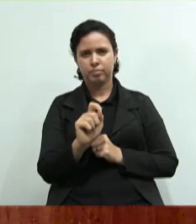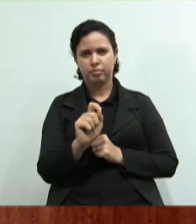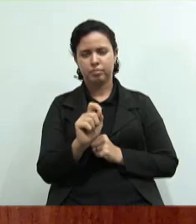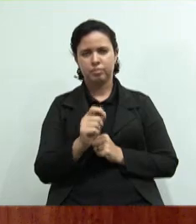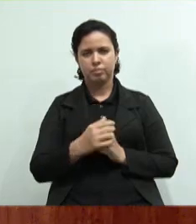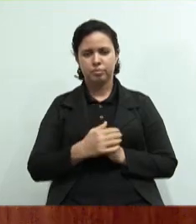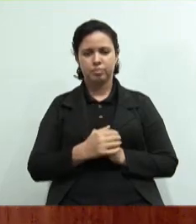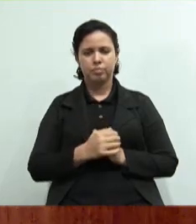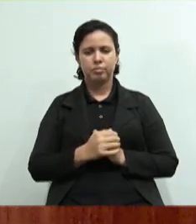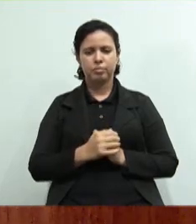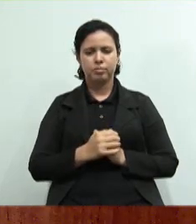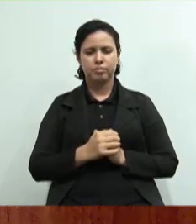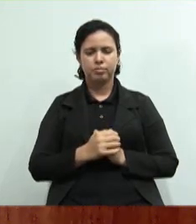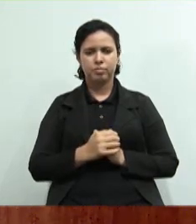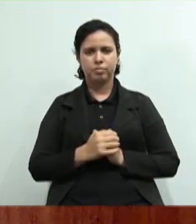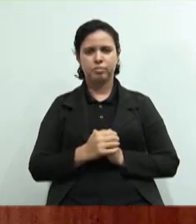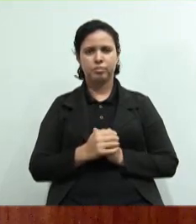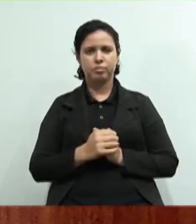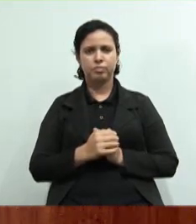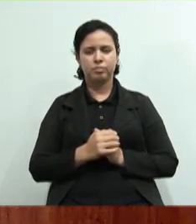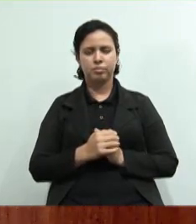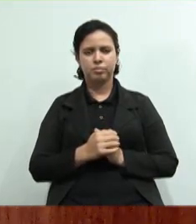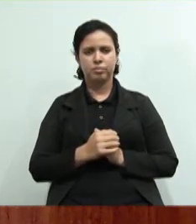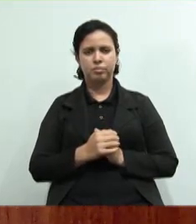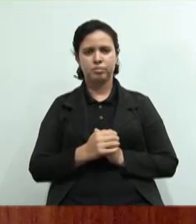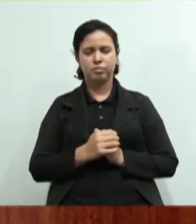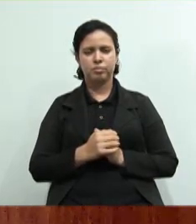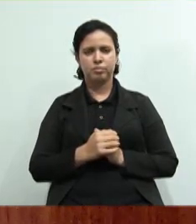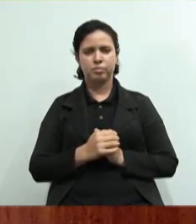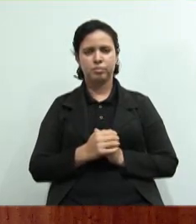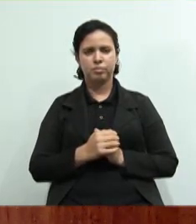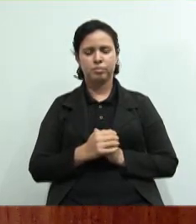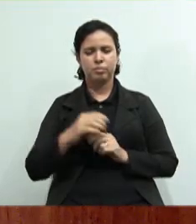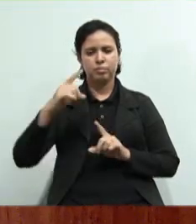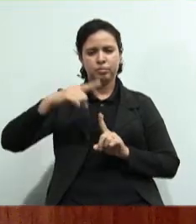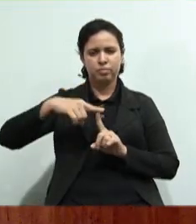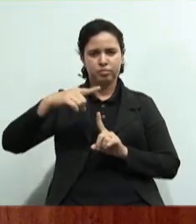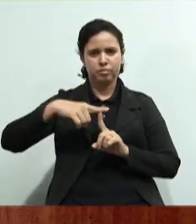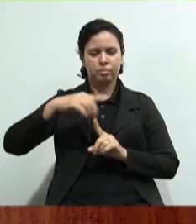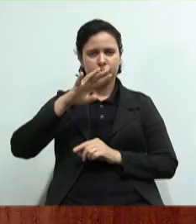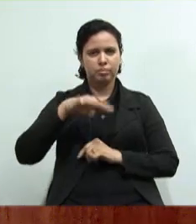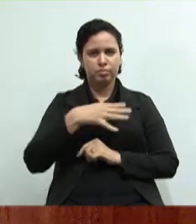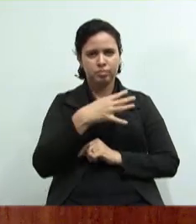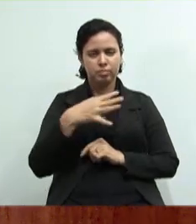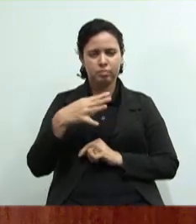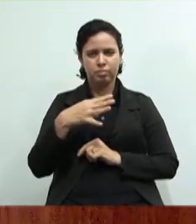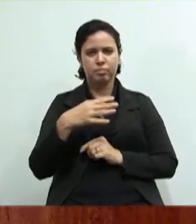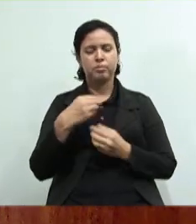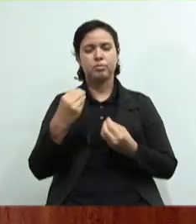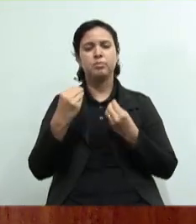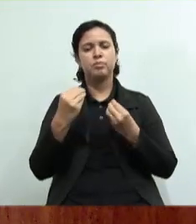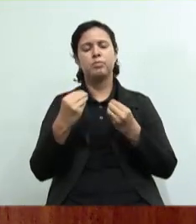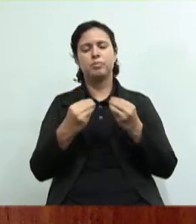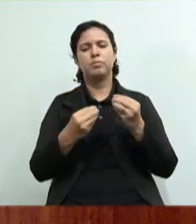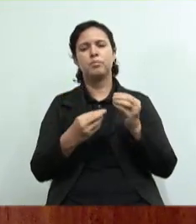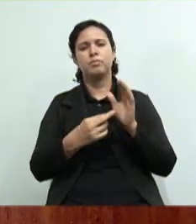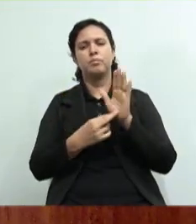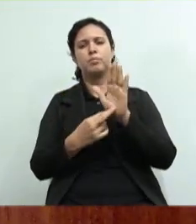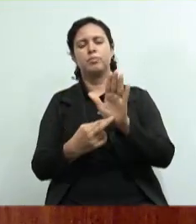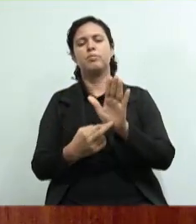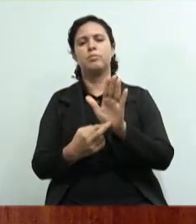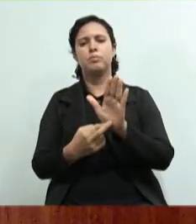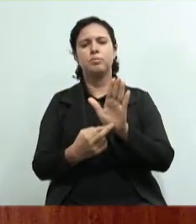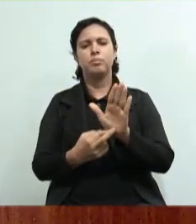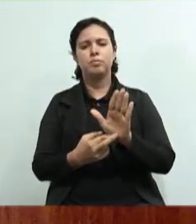Deixa eu só separar o do Reinaldo. É um tipo de diagrama que serve para representar, né,